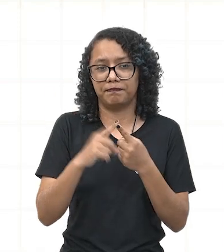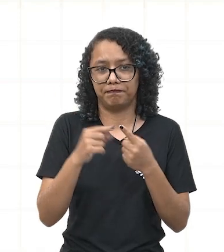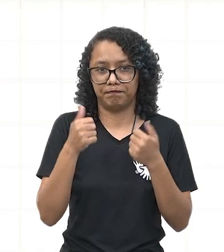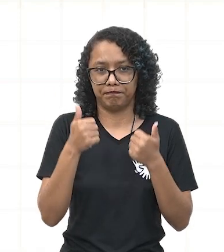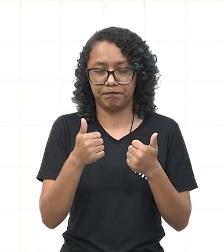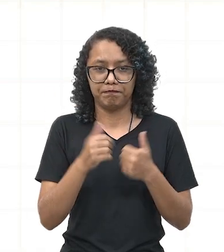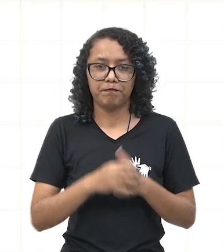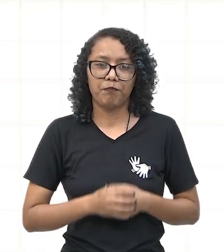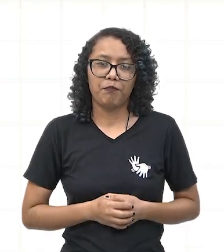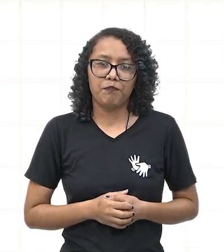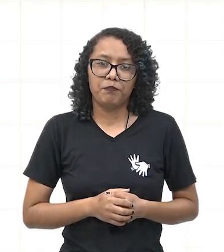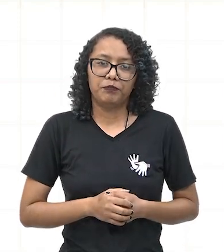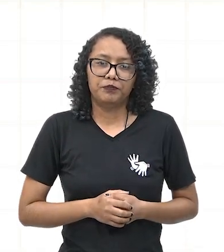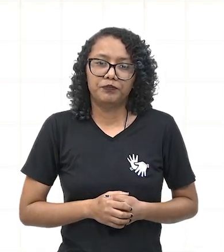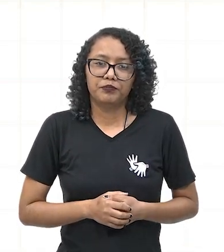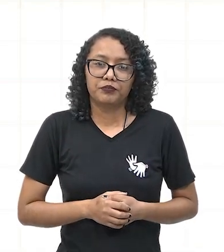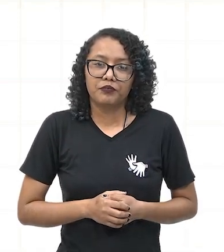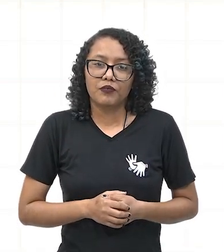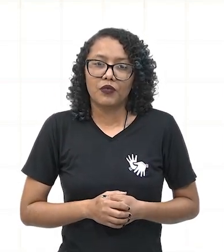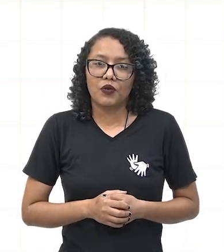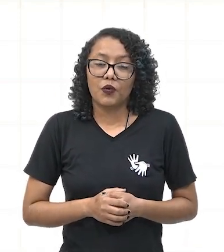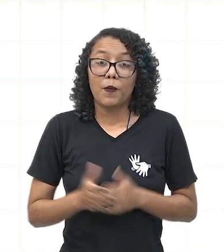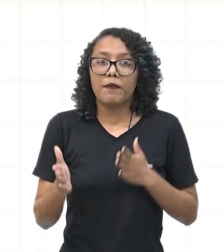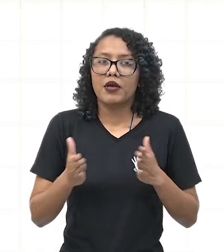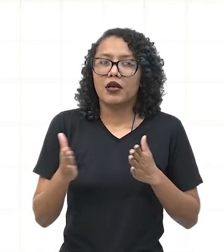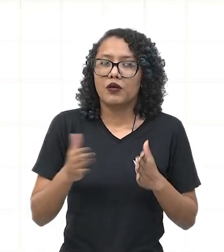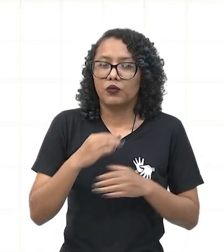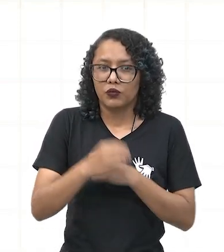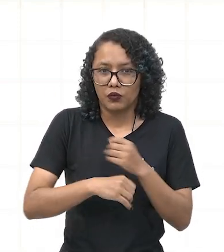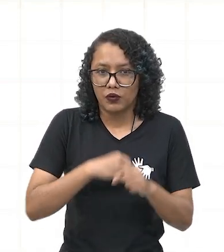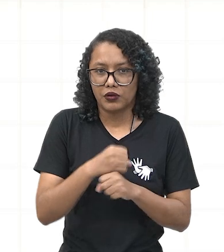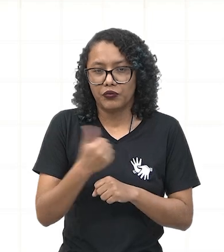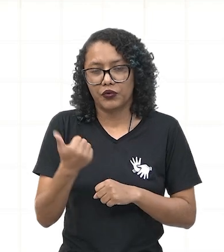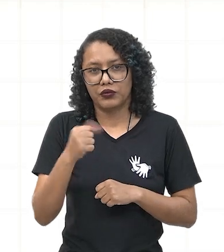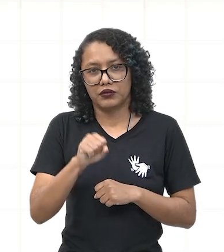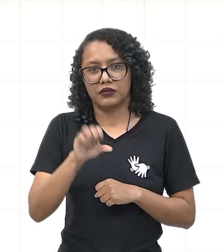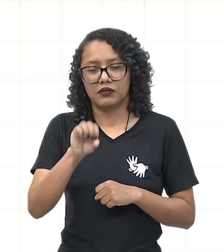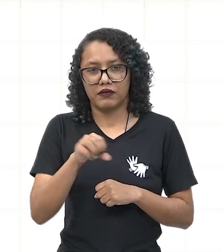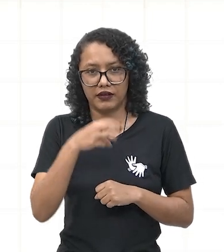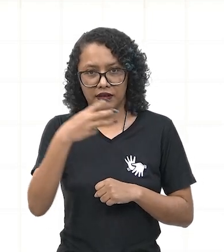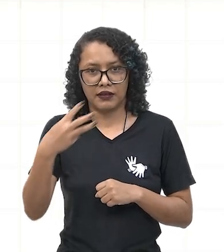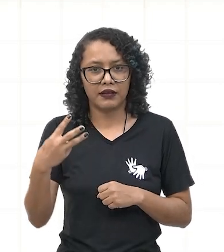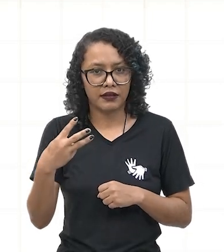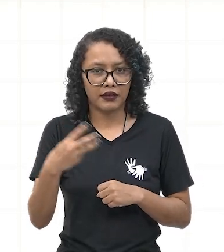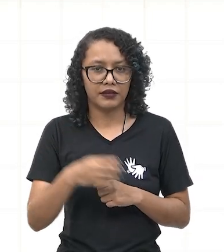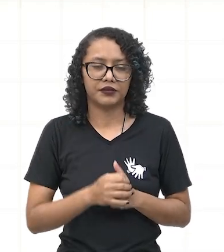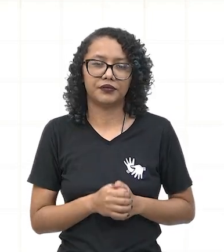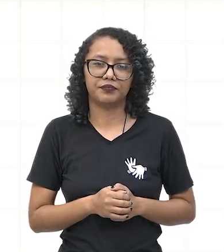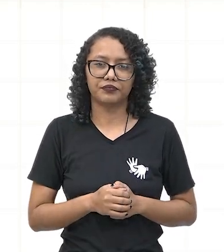Revolta da Armada, ela acontece entre 1893 e